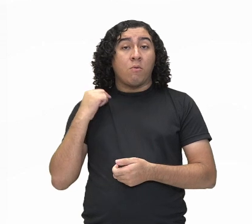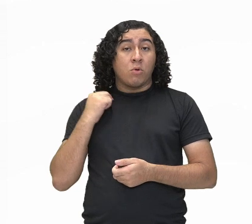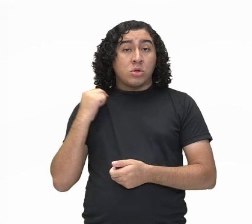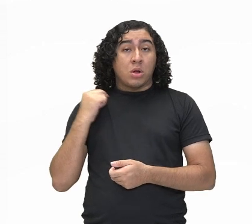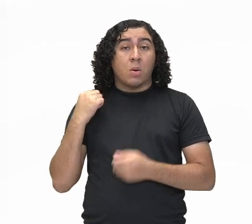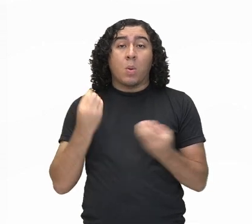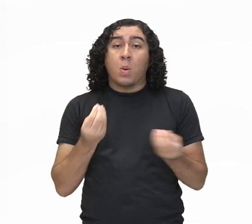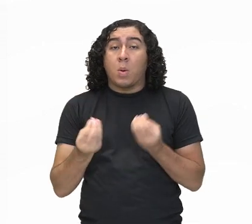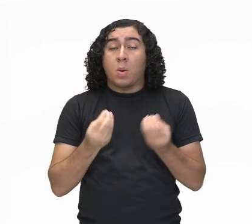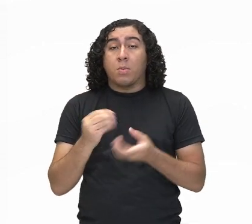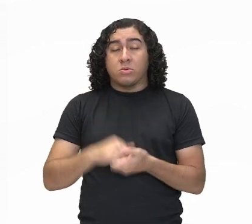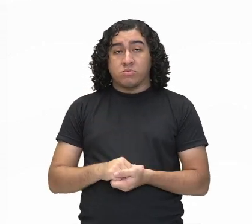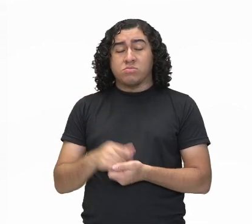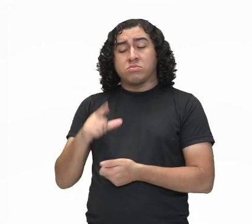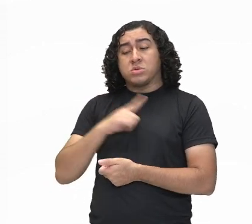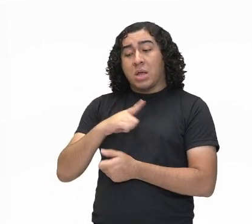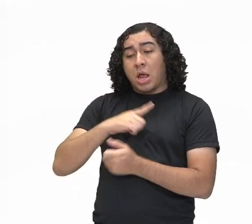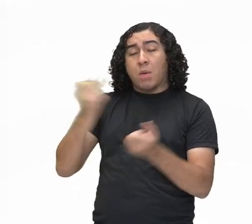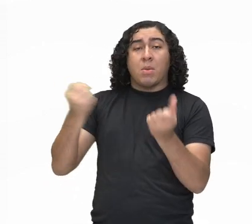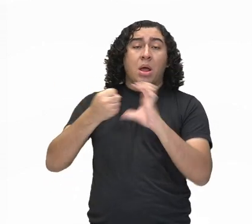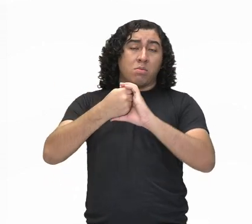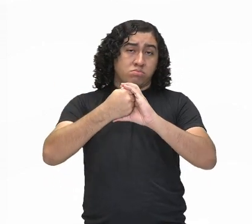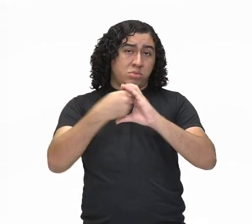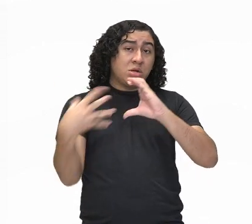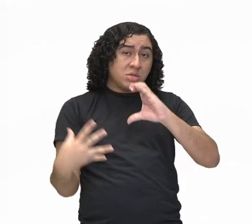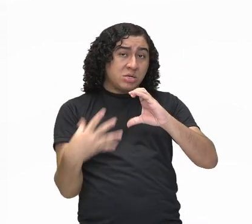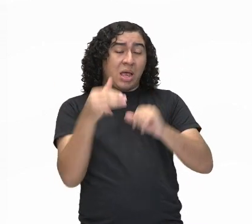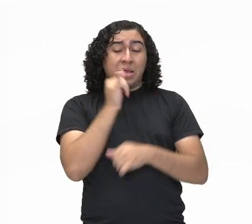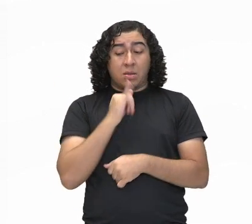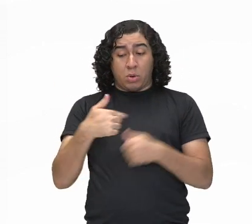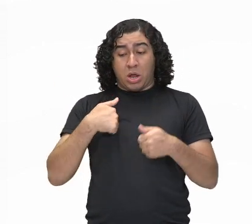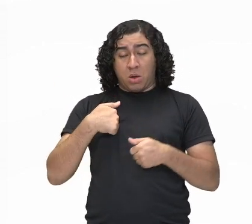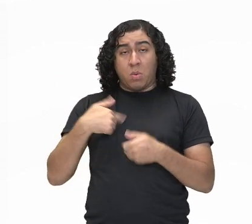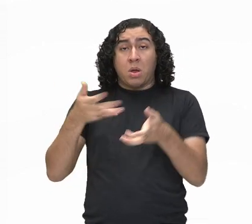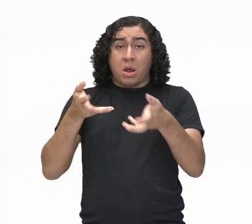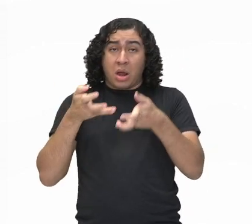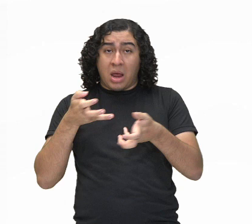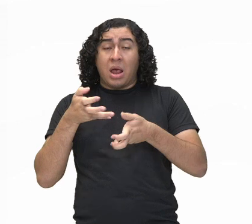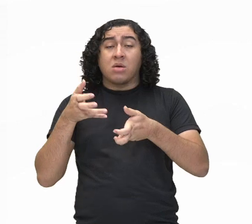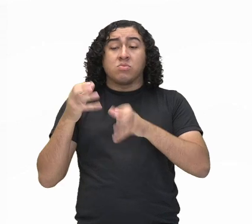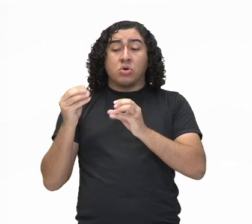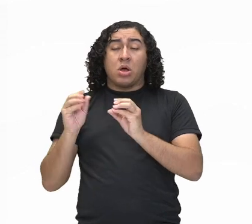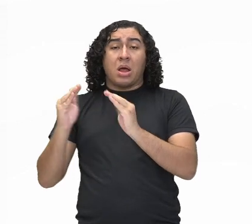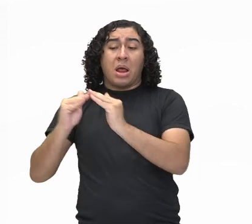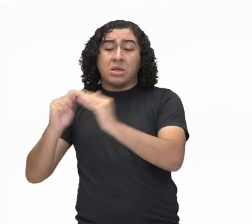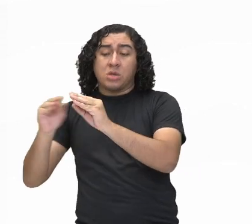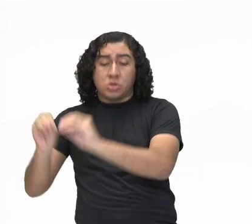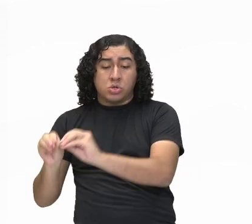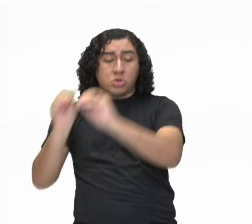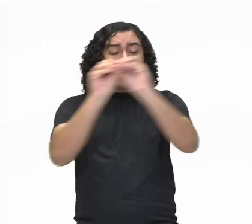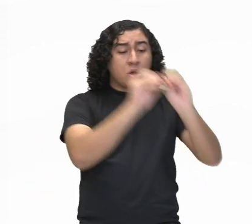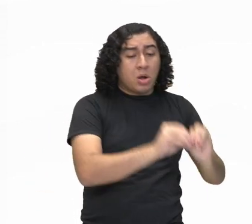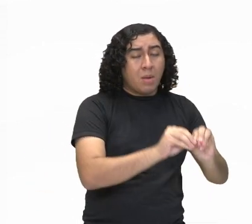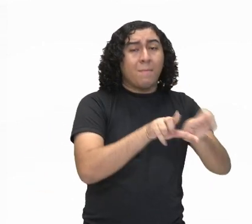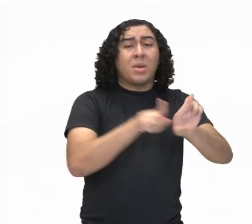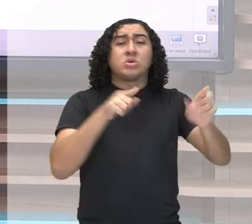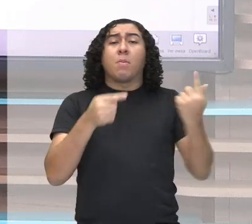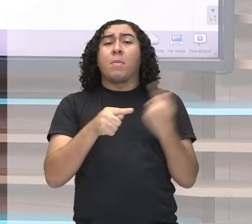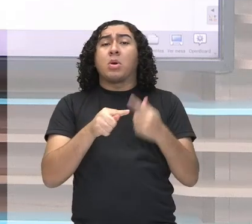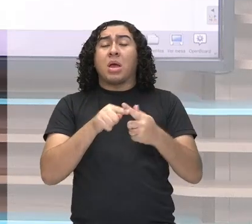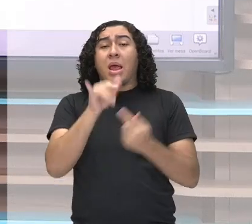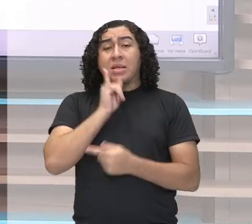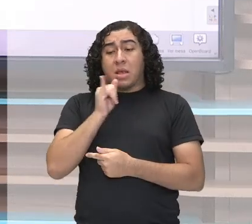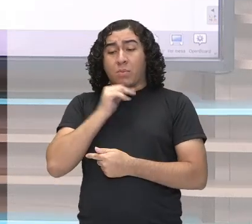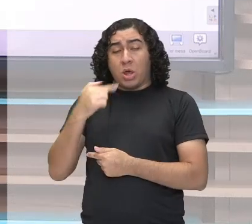de um determinado fator, né? Eu estou querendo me mudar, mas por quê? Eu estou fugindo de uma guerra civil,